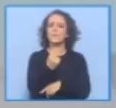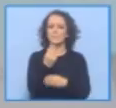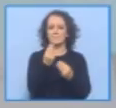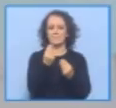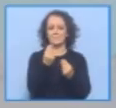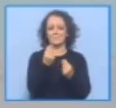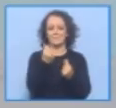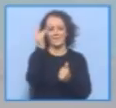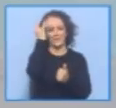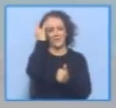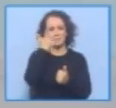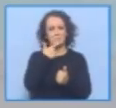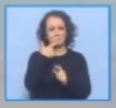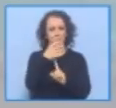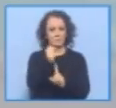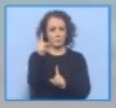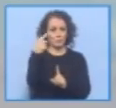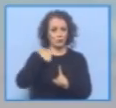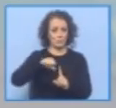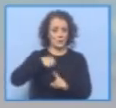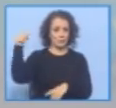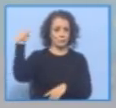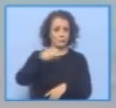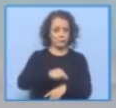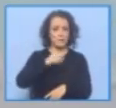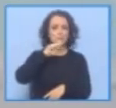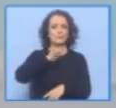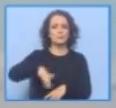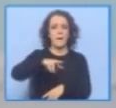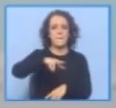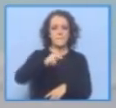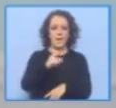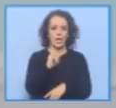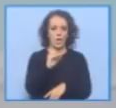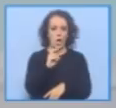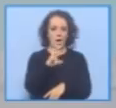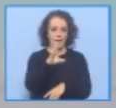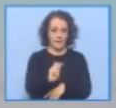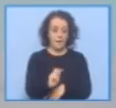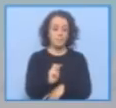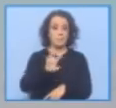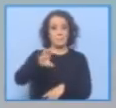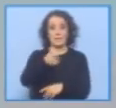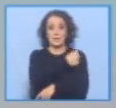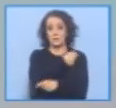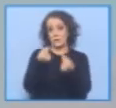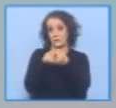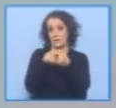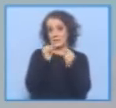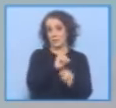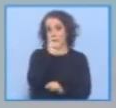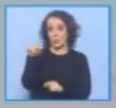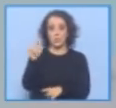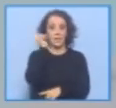engana, vem de Espanha, não é? De Maiorca e nesse país, aqui nosso vizinho, este é um dia